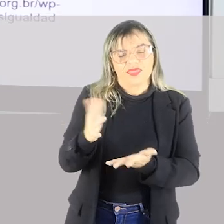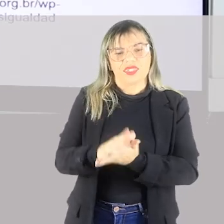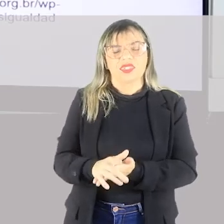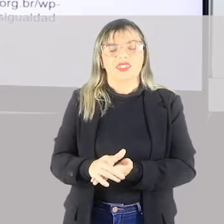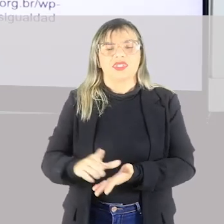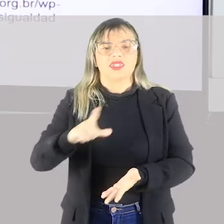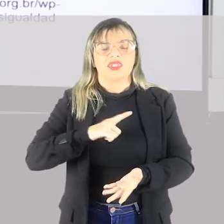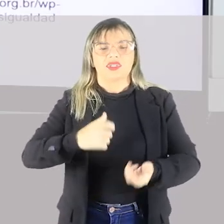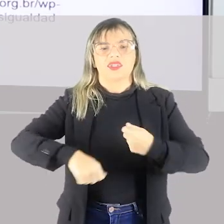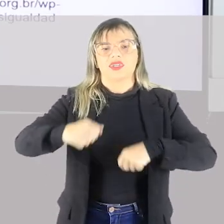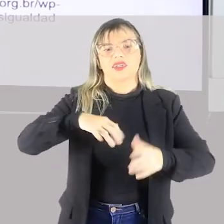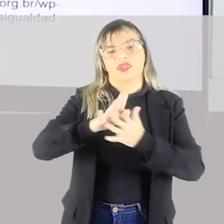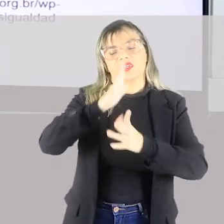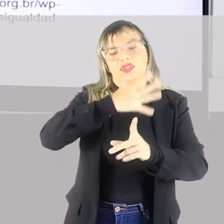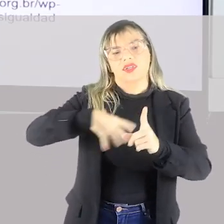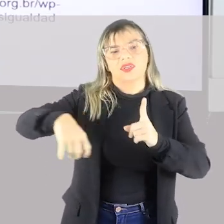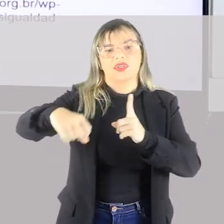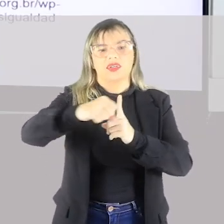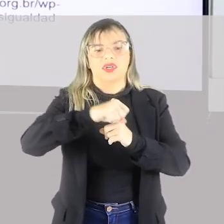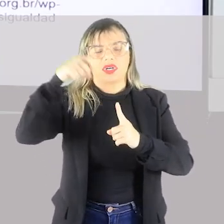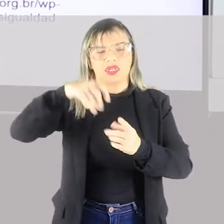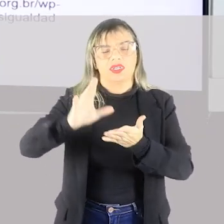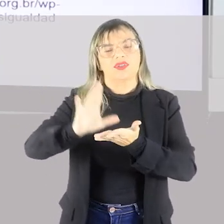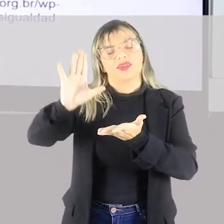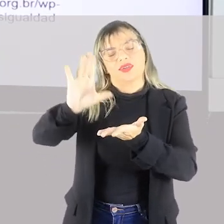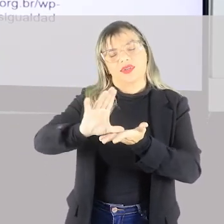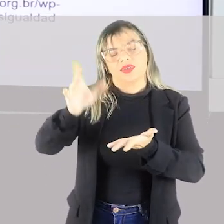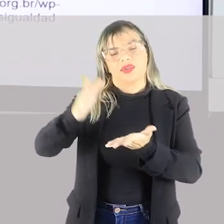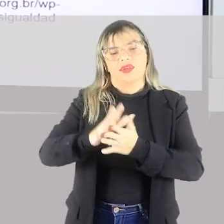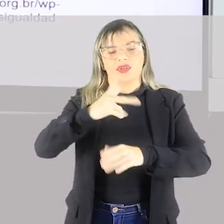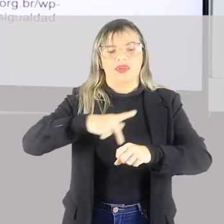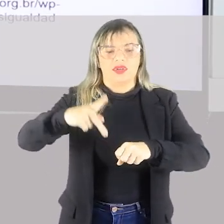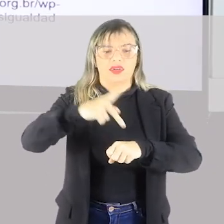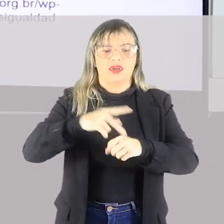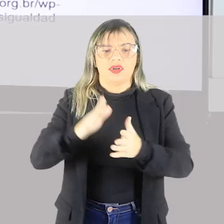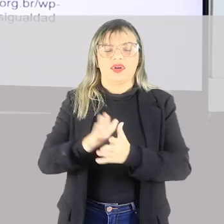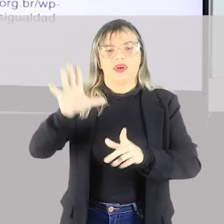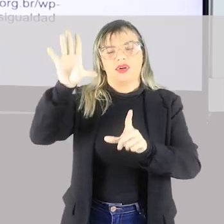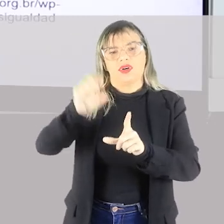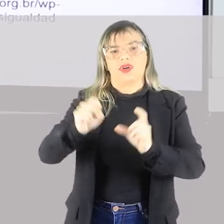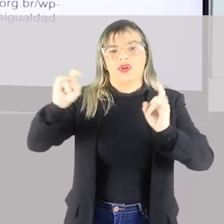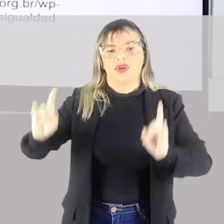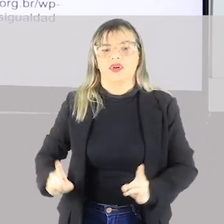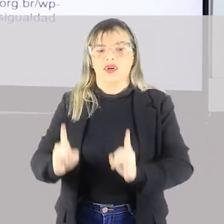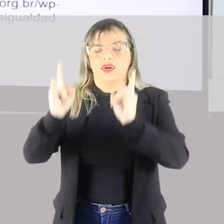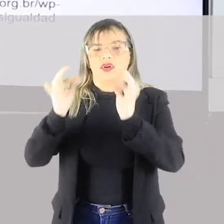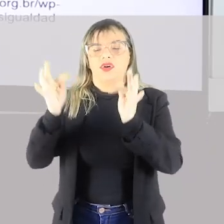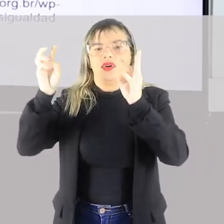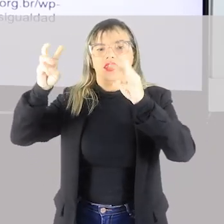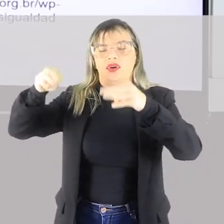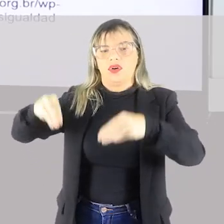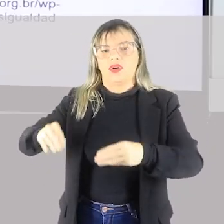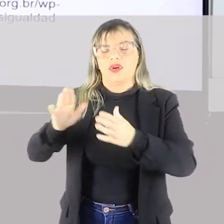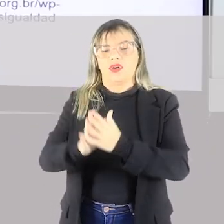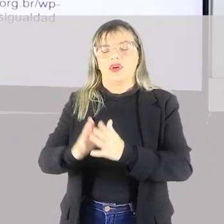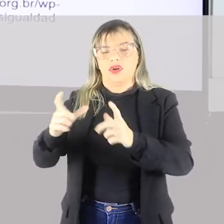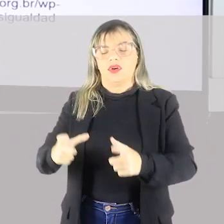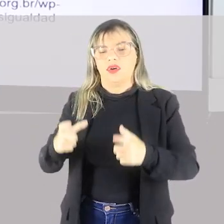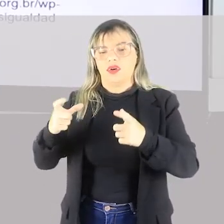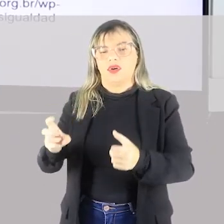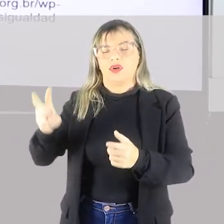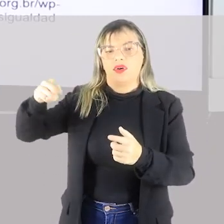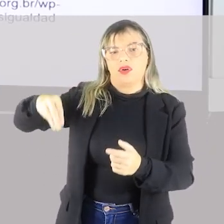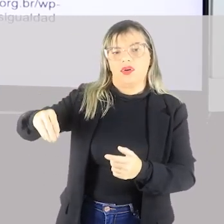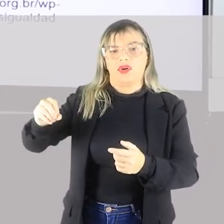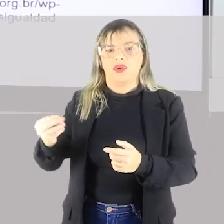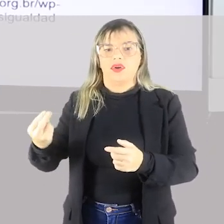existem no país. Aqui é uma foto de um condomínio que fica no final do bairro Morumbi, que é um